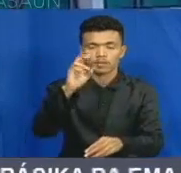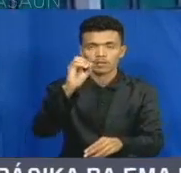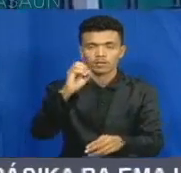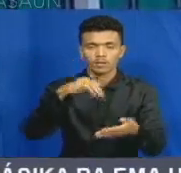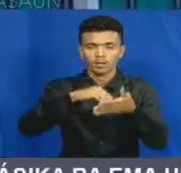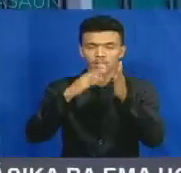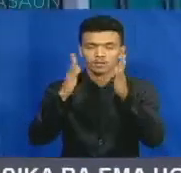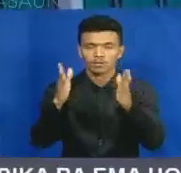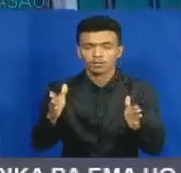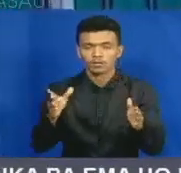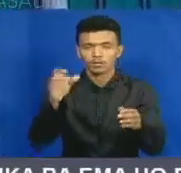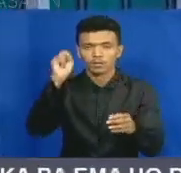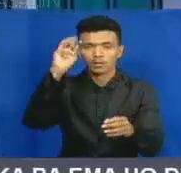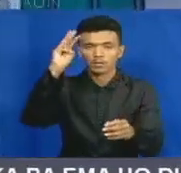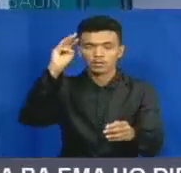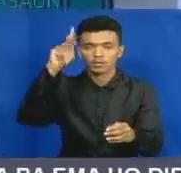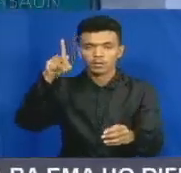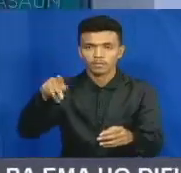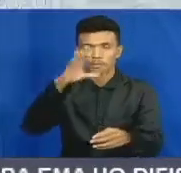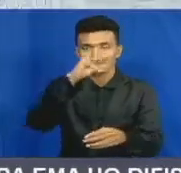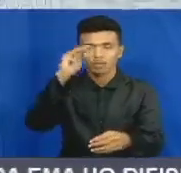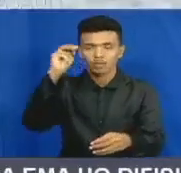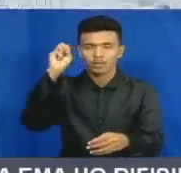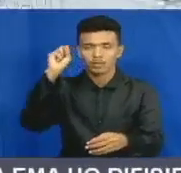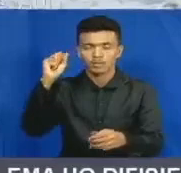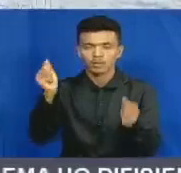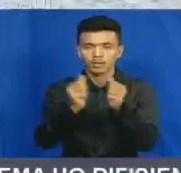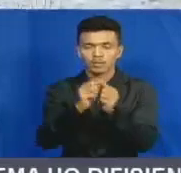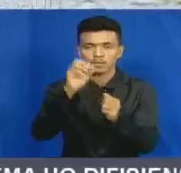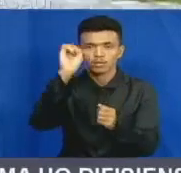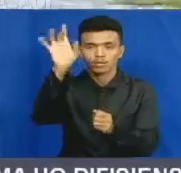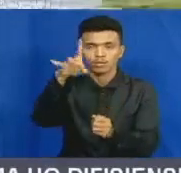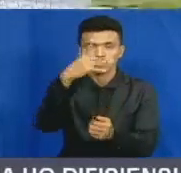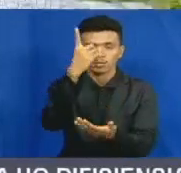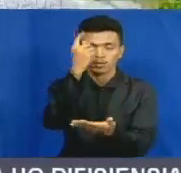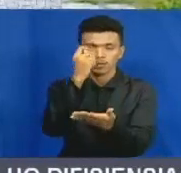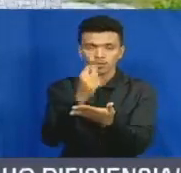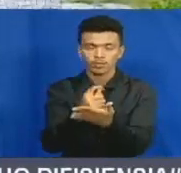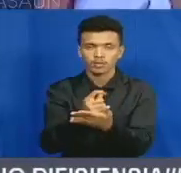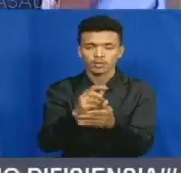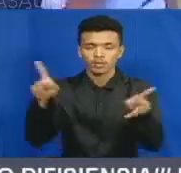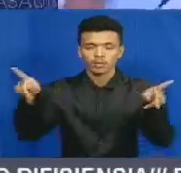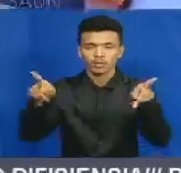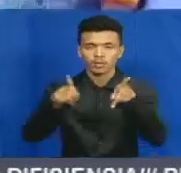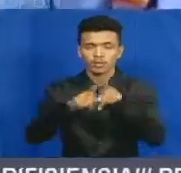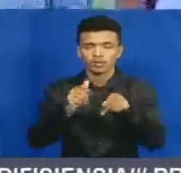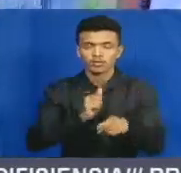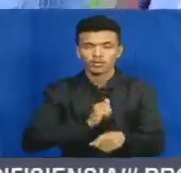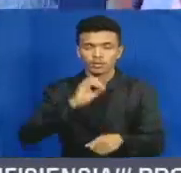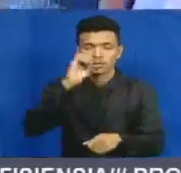estudante pré-escolar no ensino básico, Hamoto Rihun Sanulu Resiguaro, nebe cobre para posto administrativo de